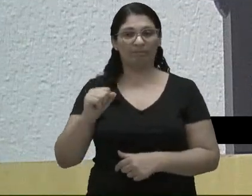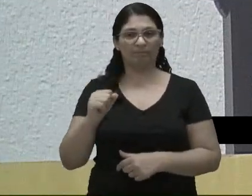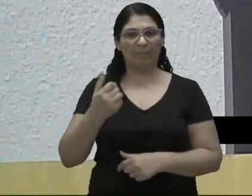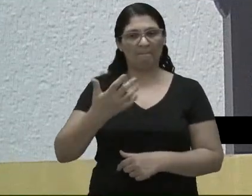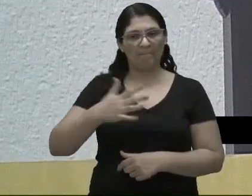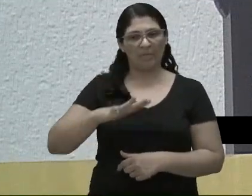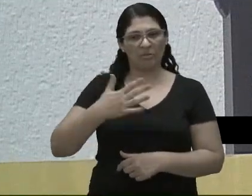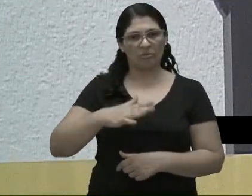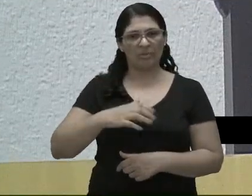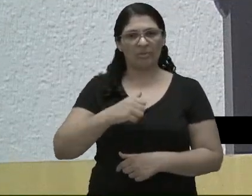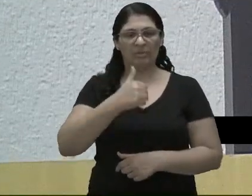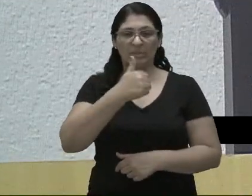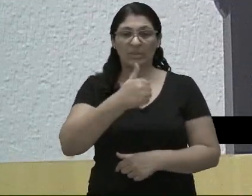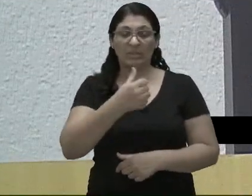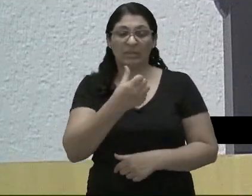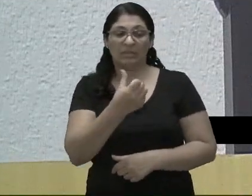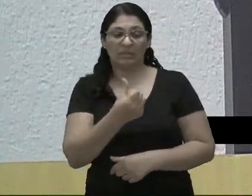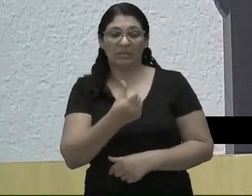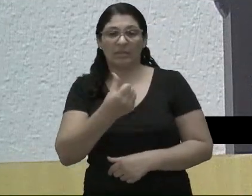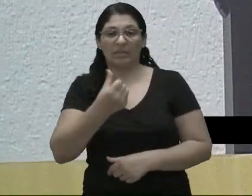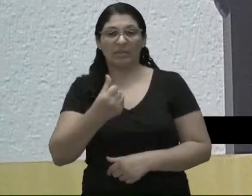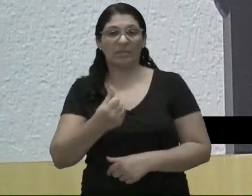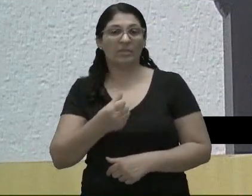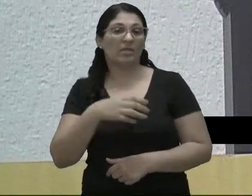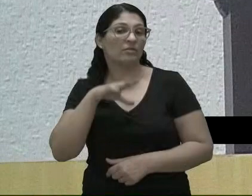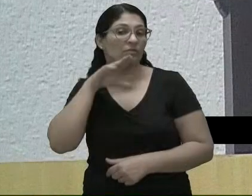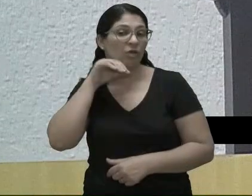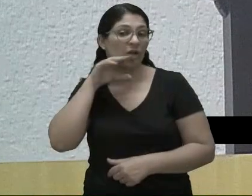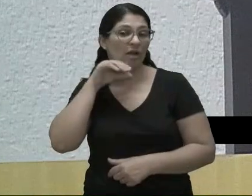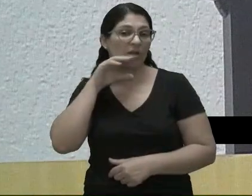menos 166 colaboradores.